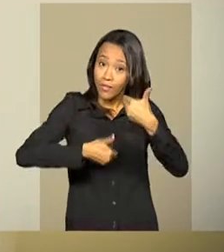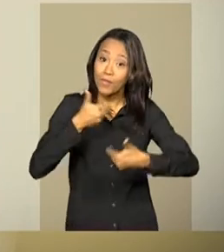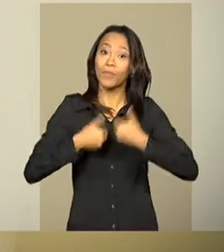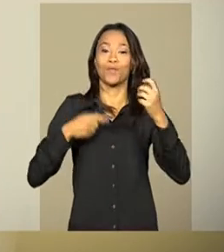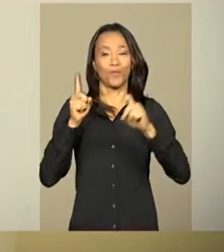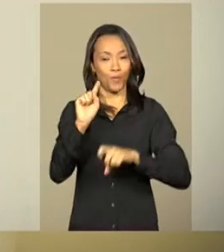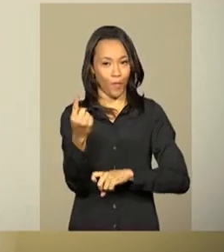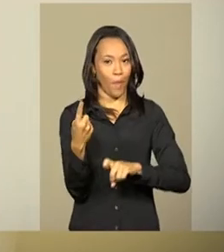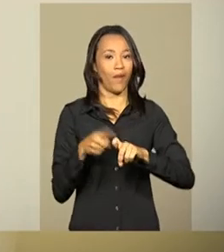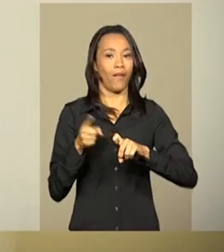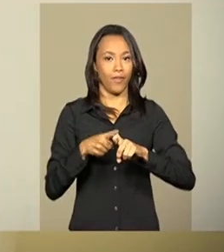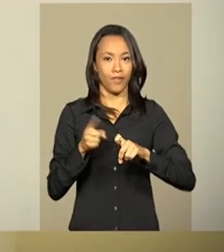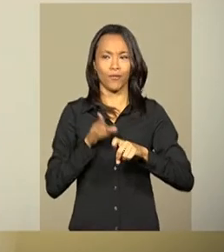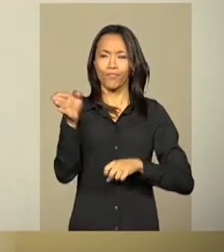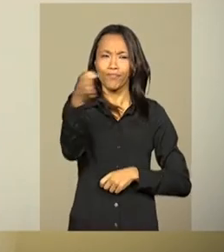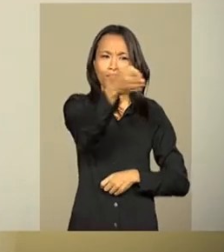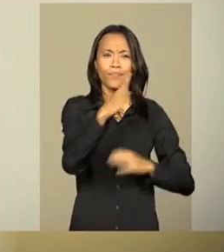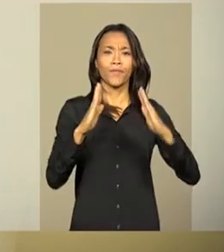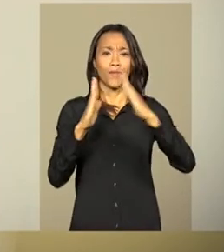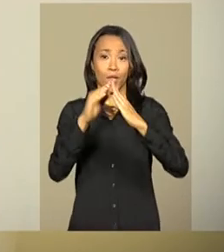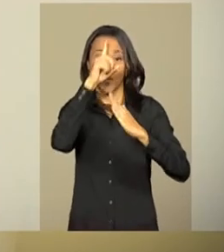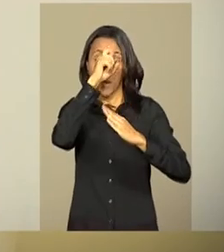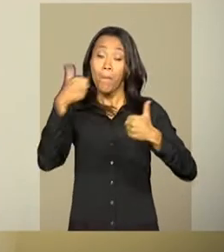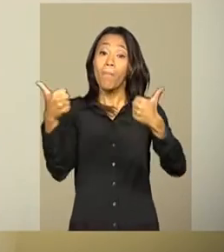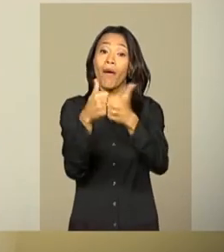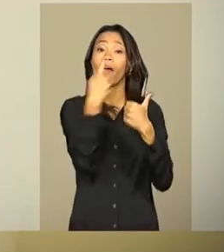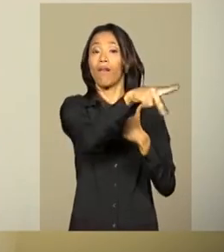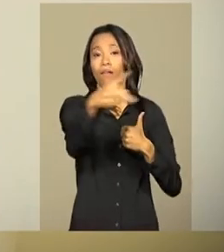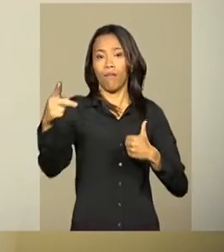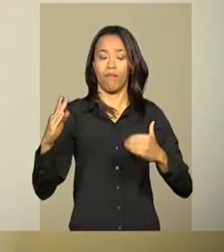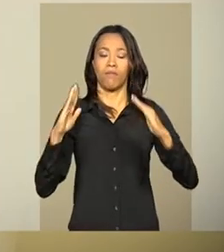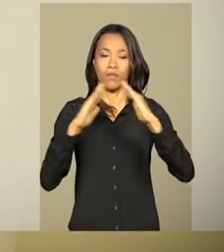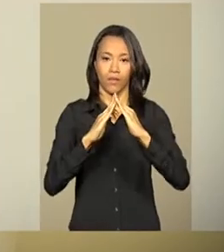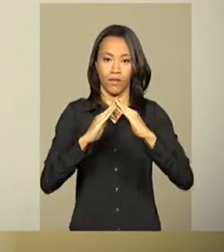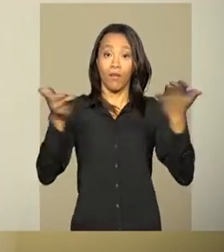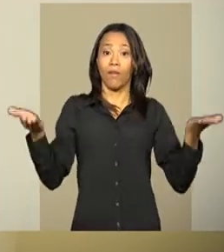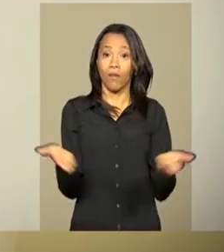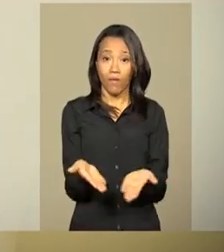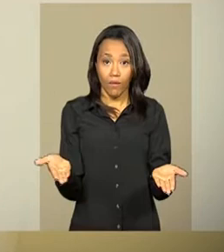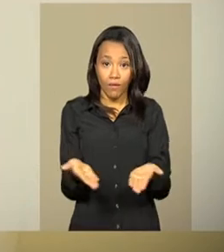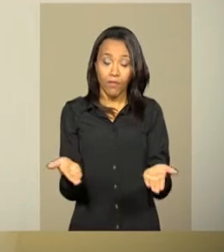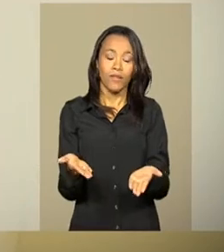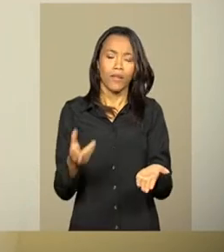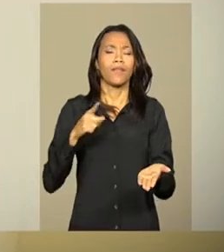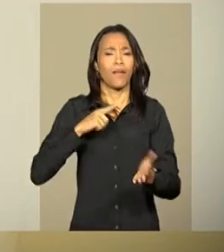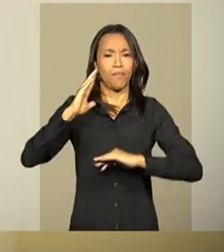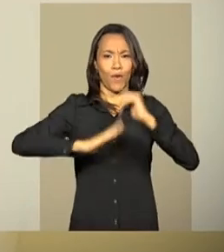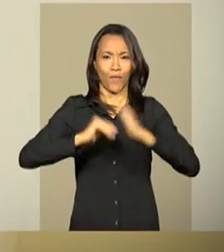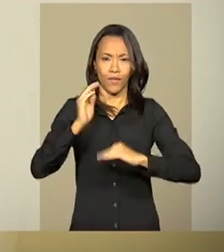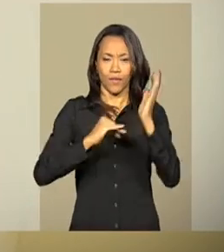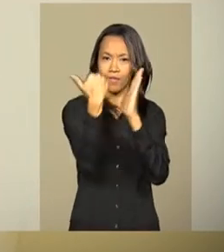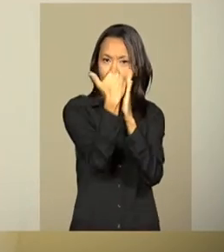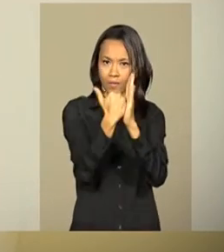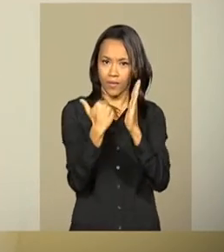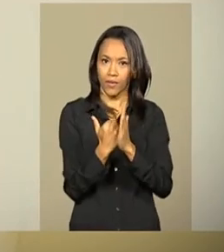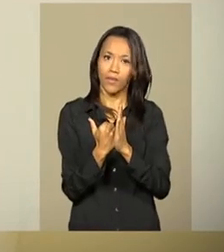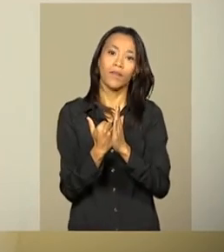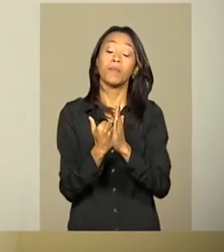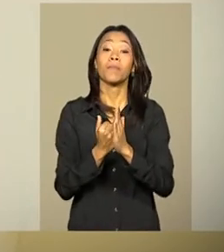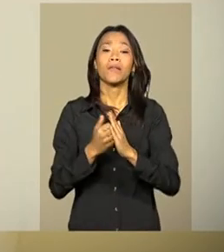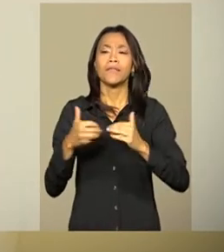de um médico nos postos de saúde perto de suas casas hoje Luciano A profissionais do Mais Médicos